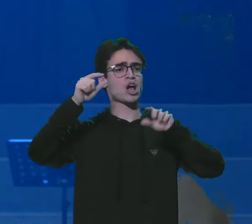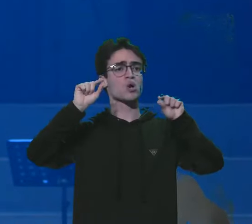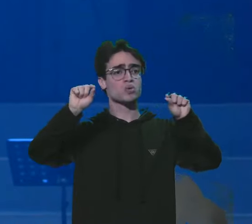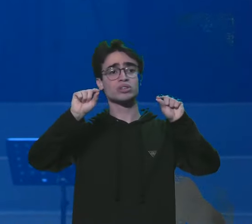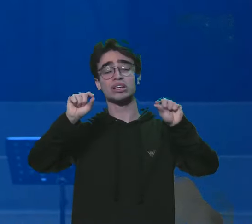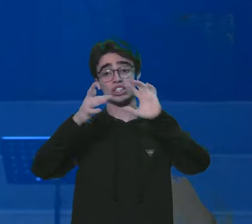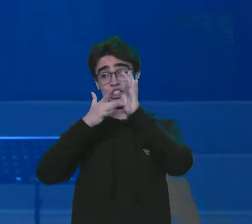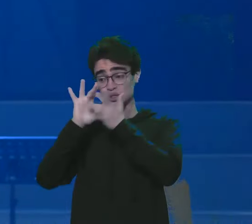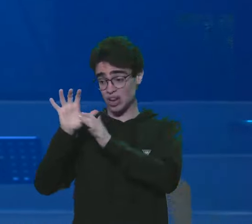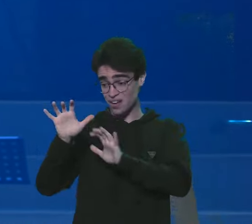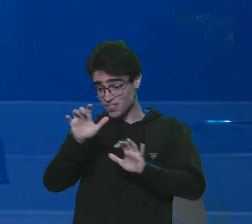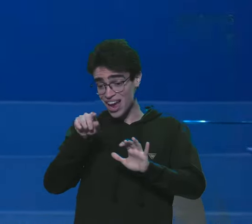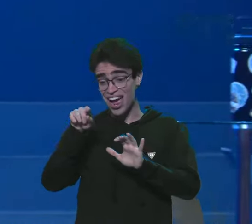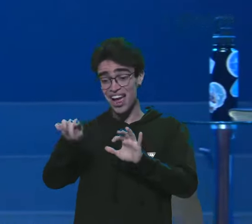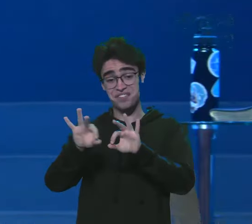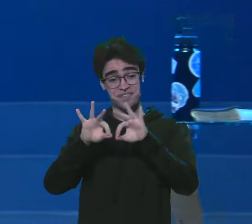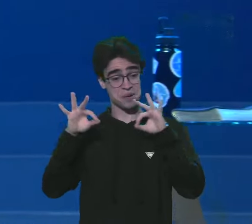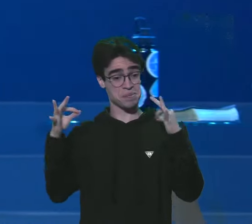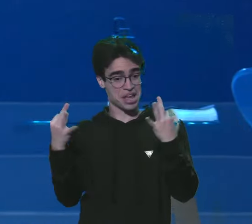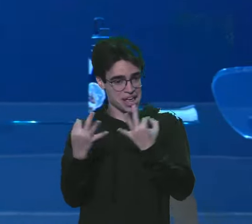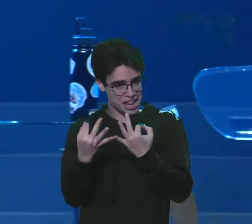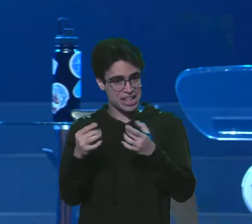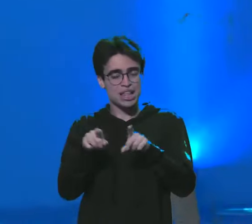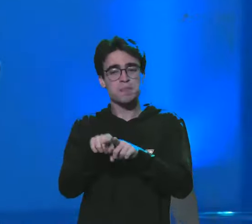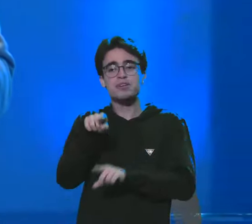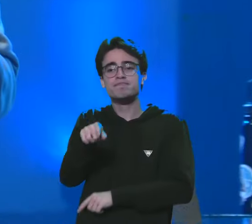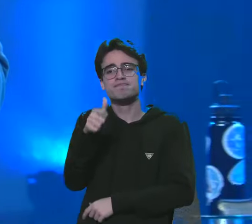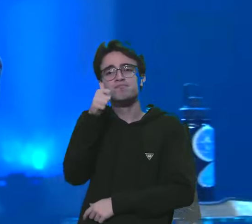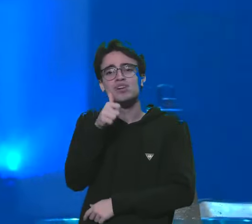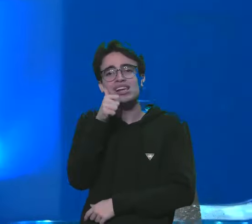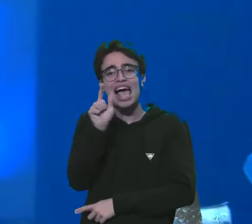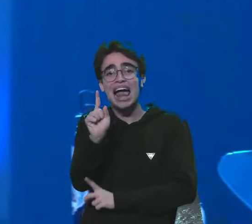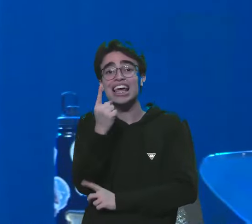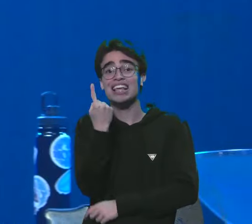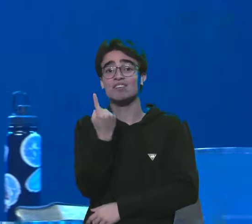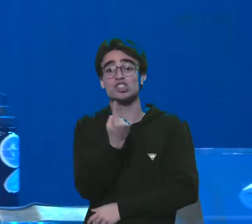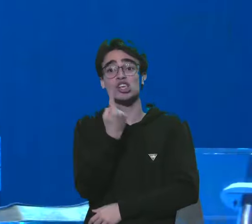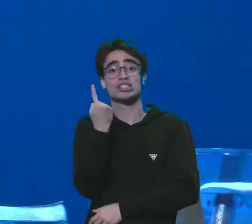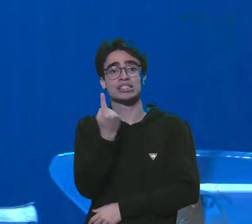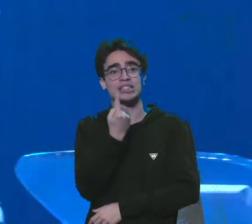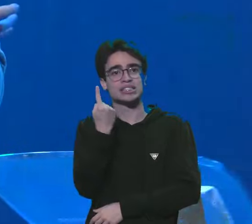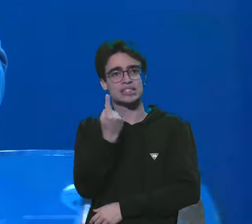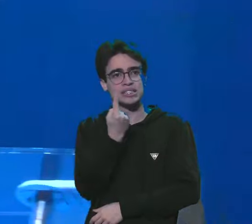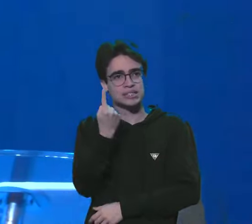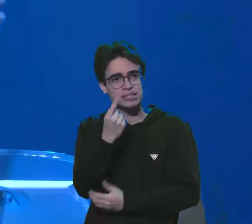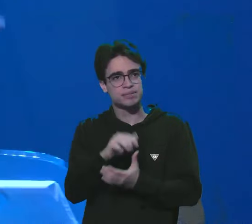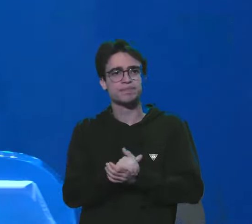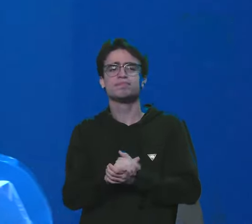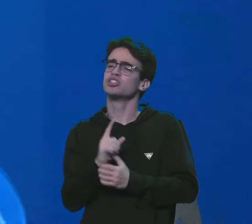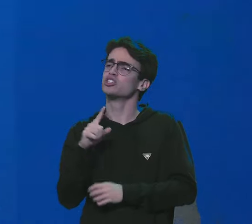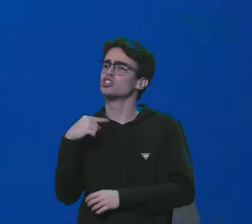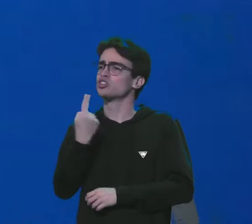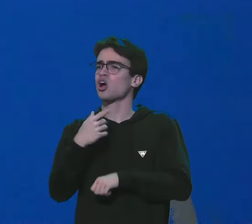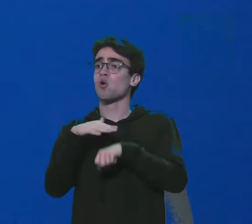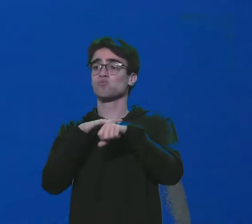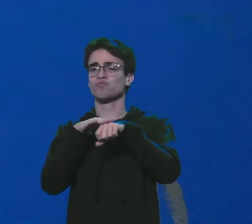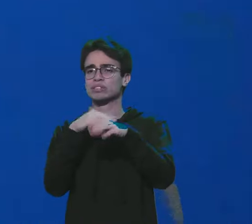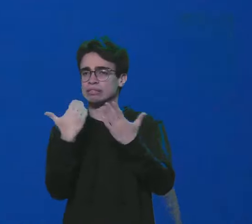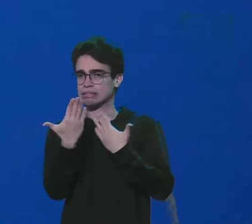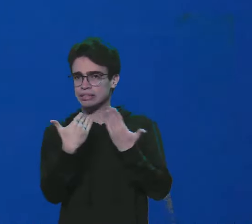na Bíblia e na vida de uma mulher que estava sozinha. A gente vai conversar o que Jesus